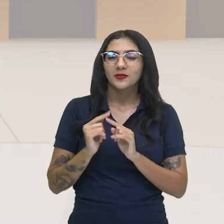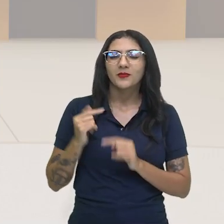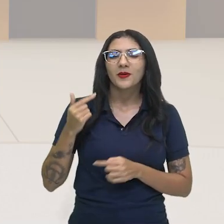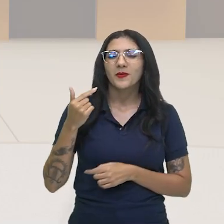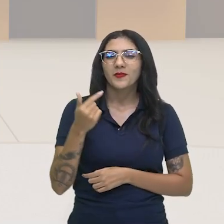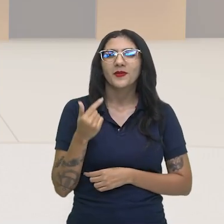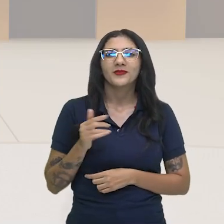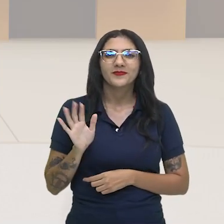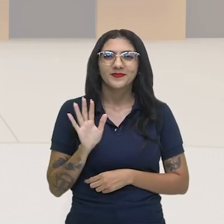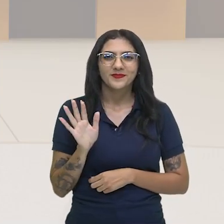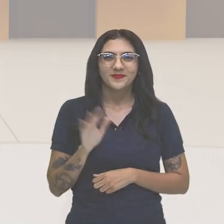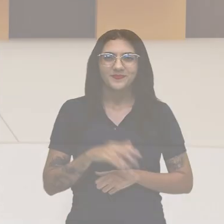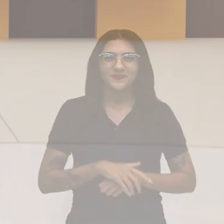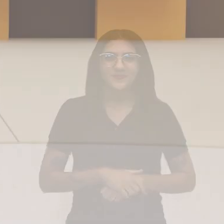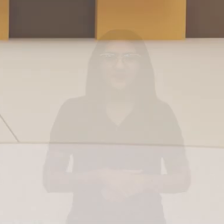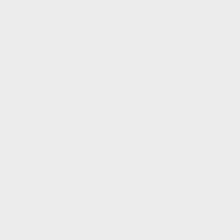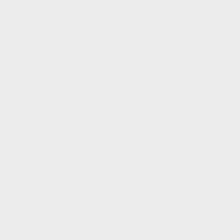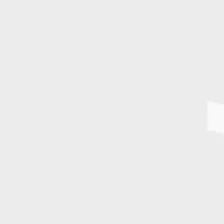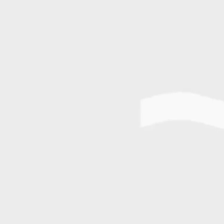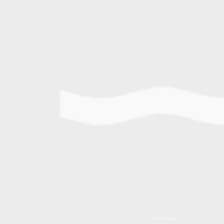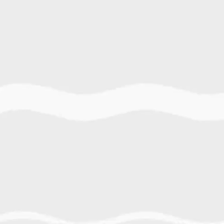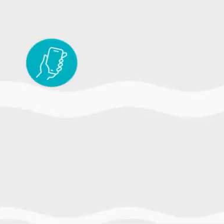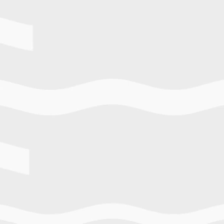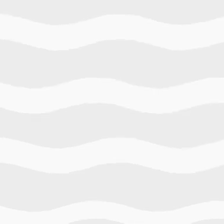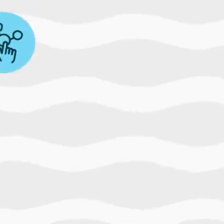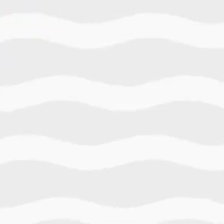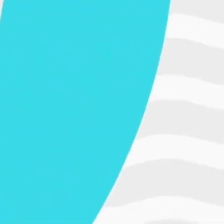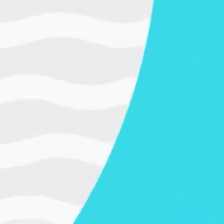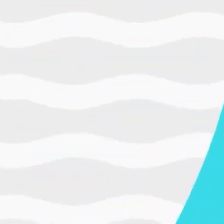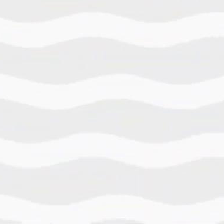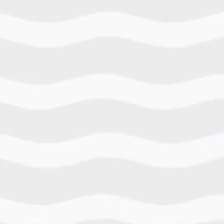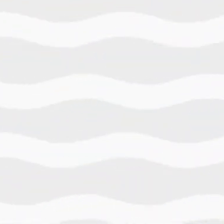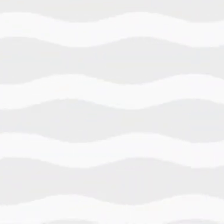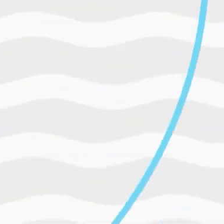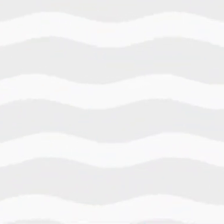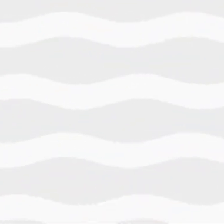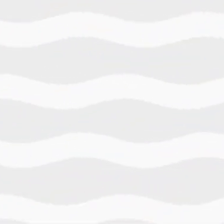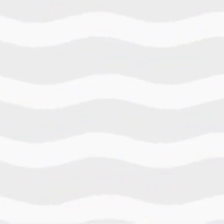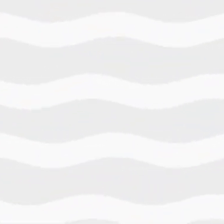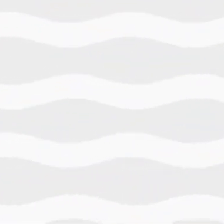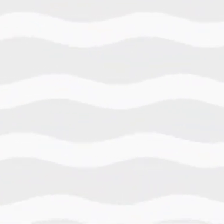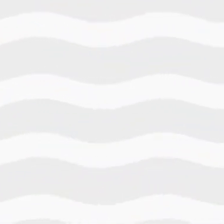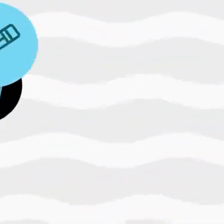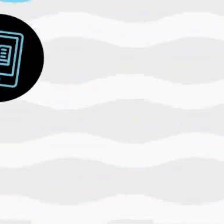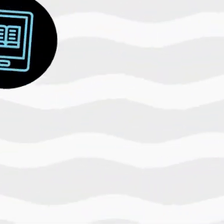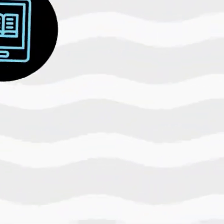aqui numa outra oportunidade. Tchau, gente.